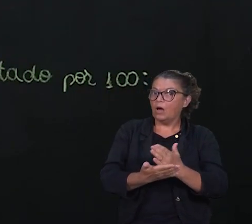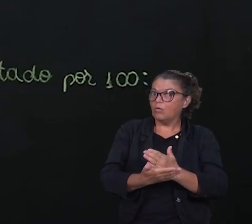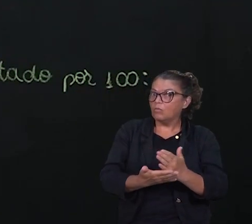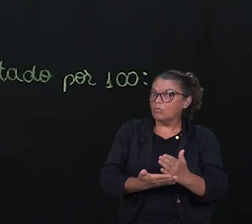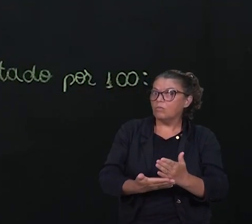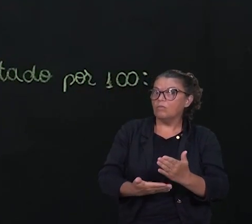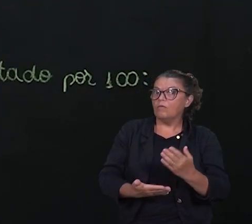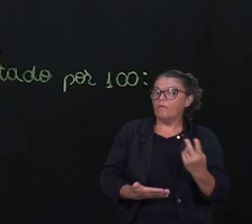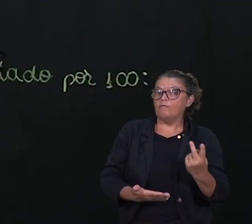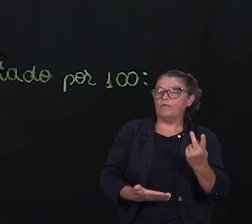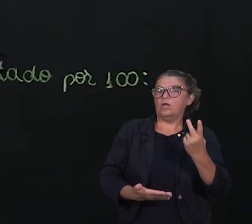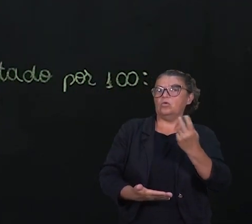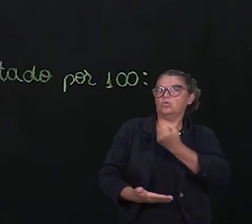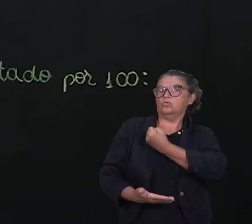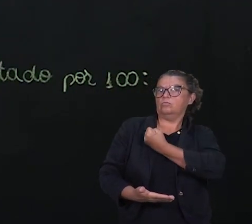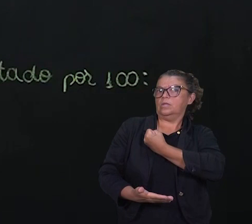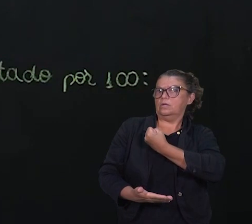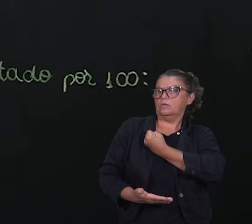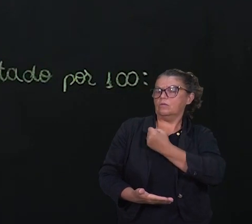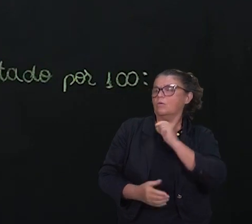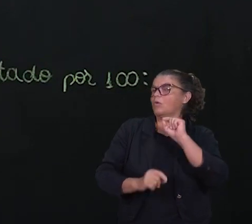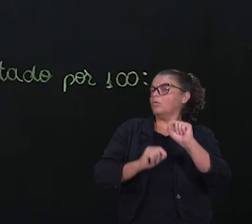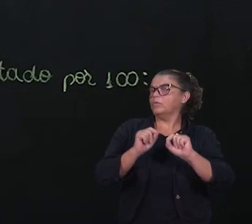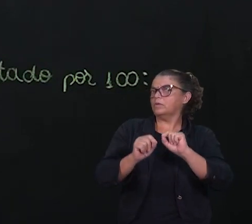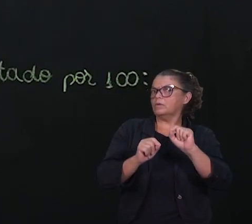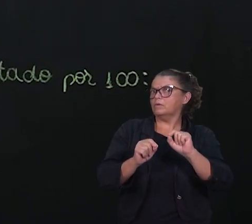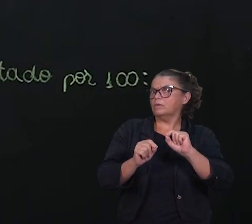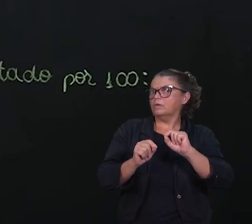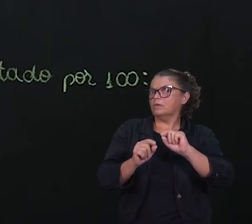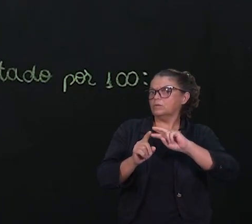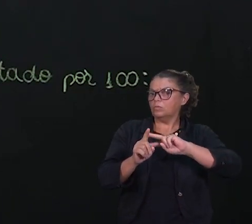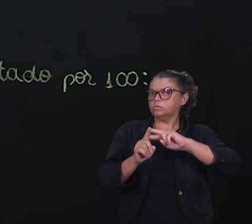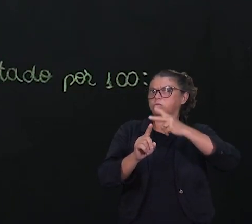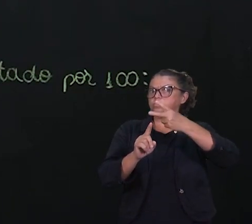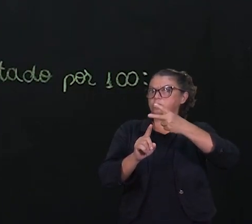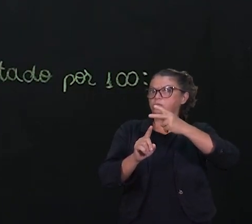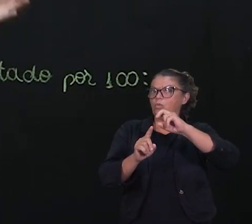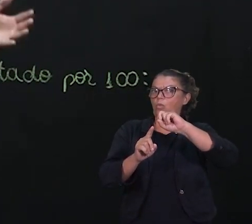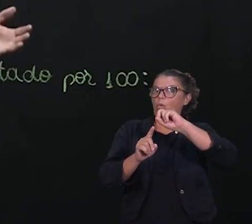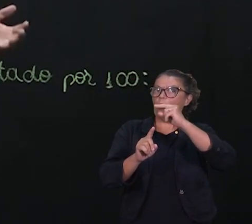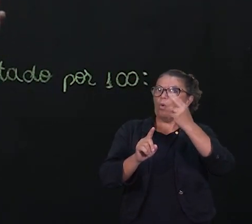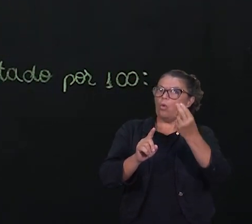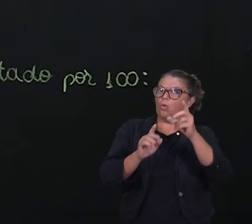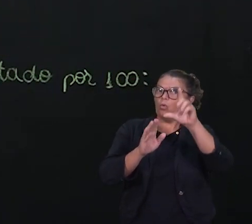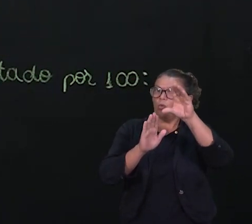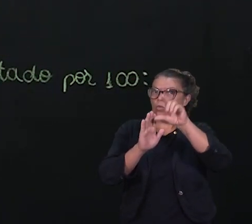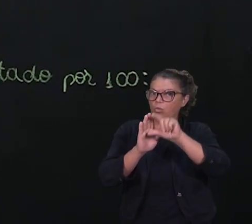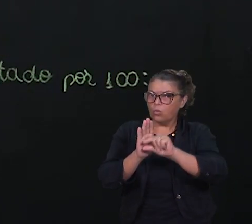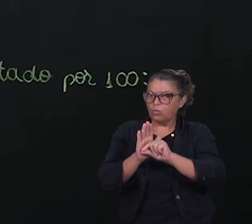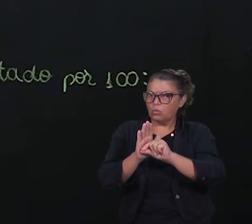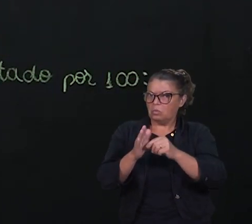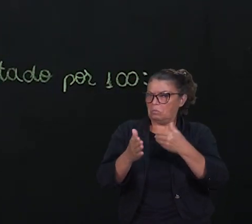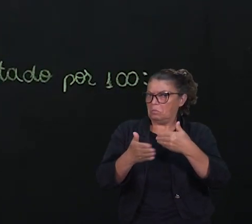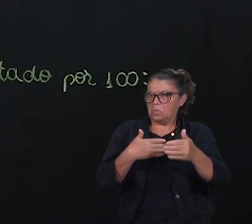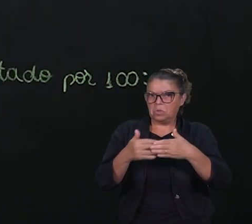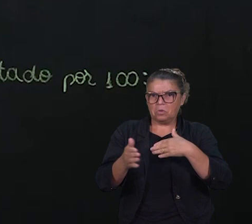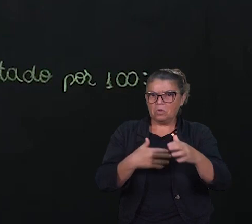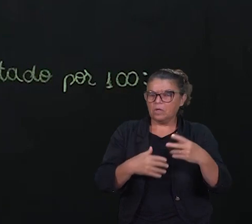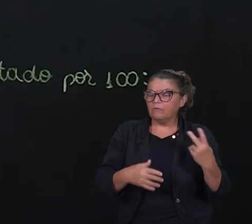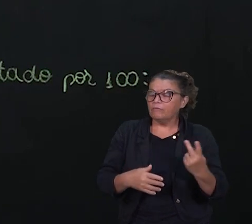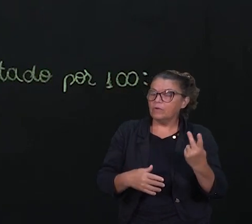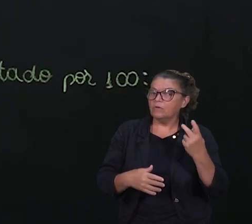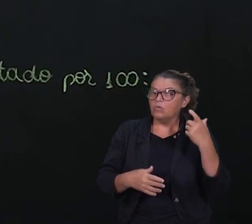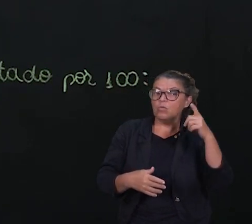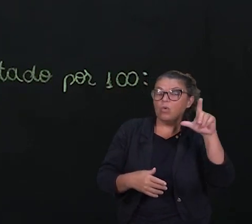numérico e esse valor numérico ele vai ser acrescido ou vai ser reduzido em um outro valor. E